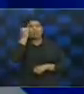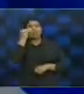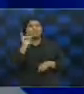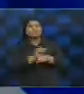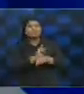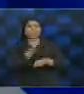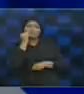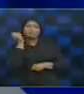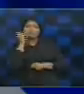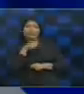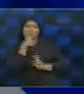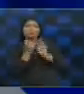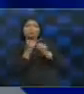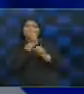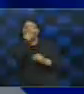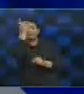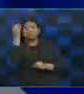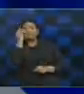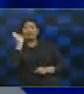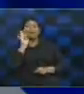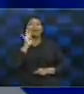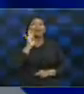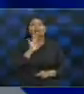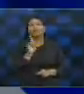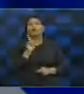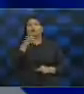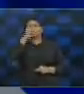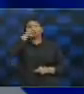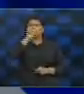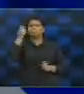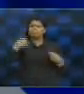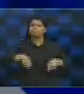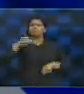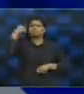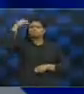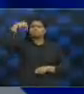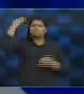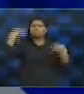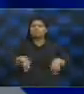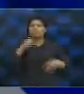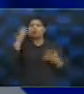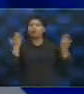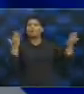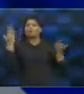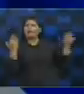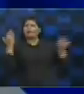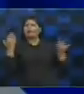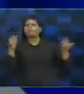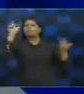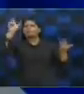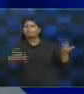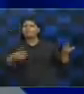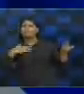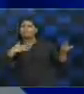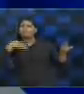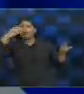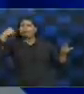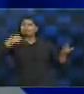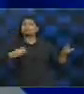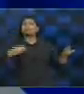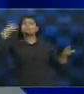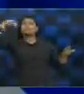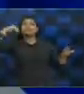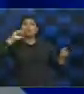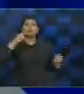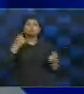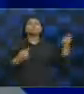E teremos anos difíceis pela frente, 17 e 18. É hora de comparar currículos e vidas. E o povo decidir com muita serenidade. Mas Manaus